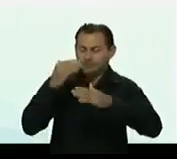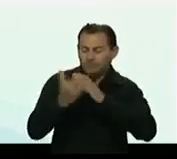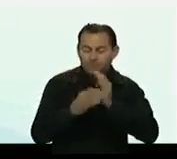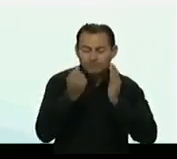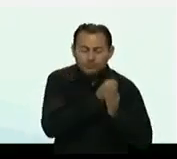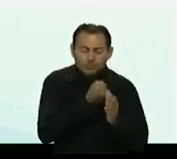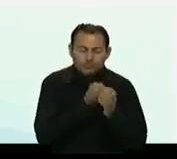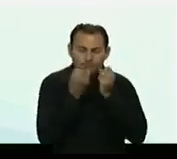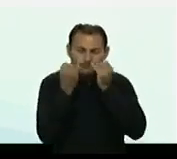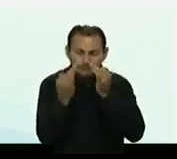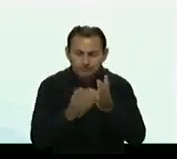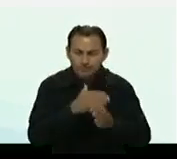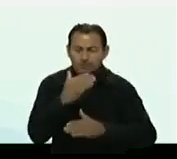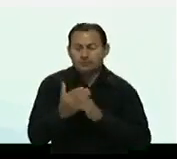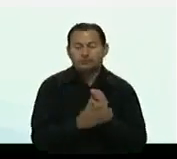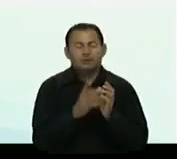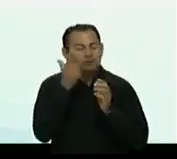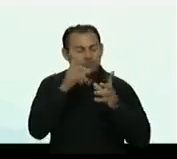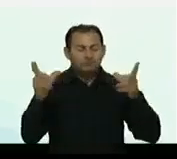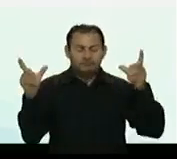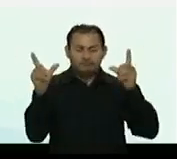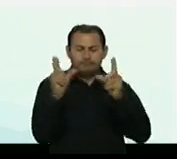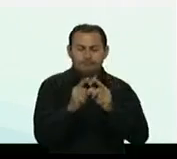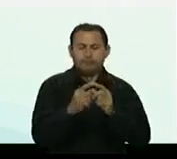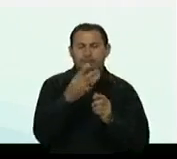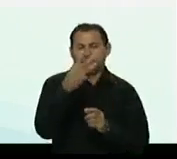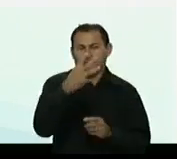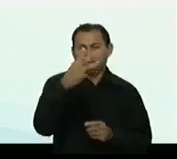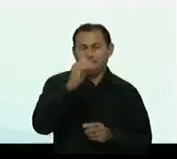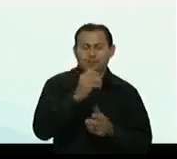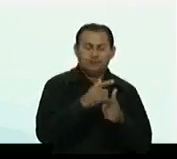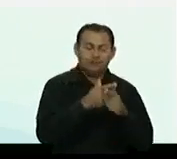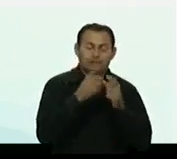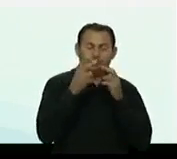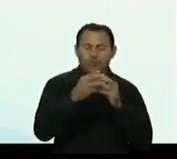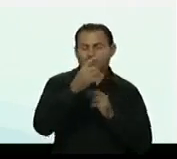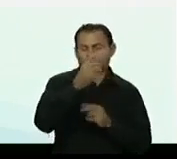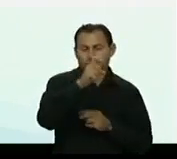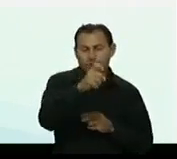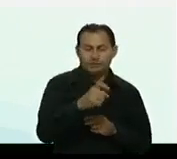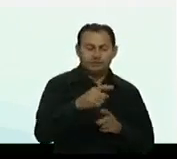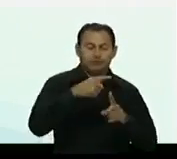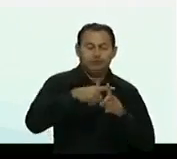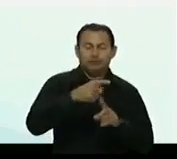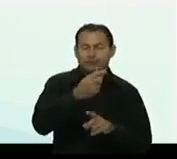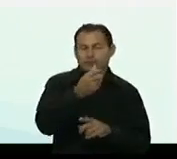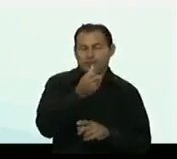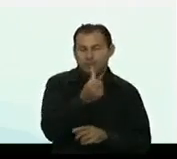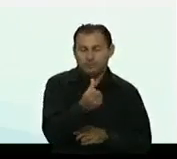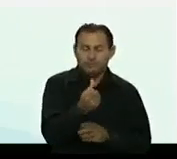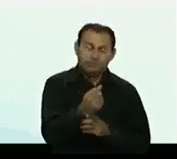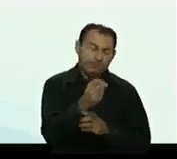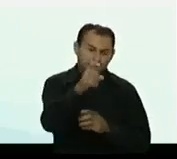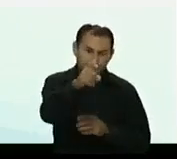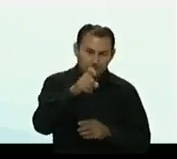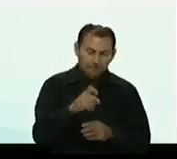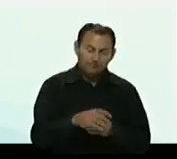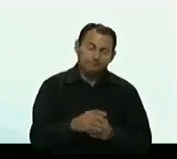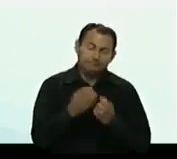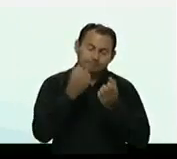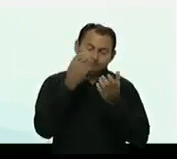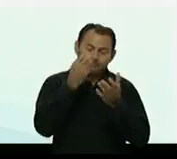termos, vamos conseguir simplificar ela para 30 igual a x mais y. Nós podemos ainda